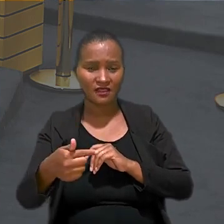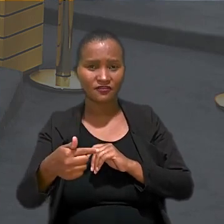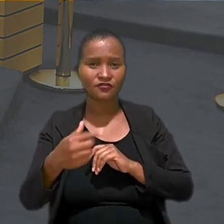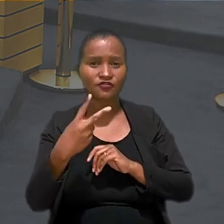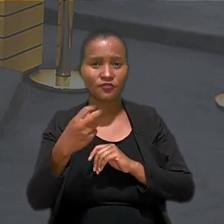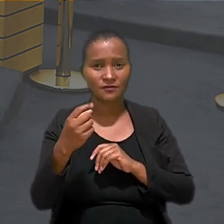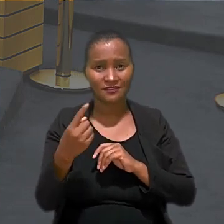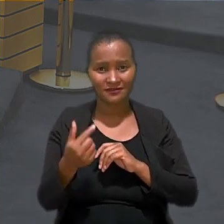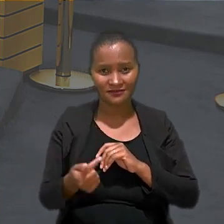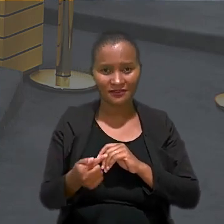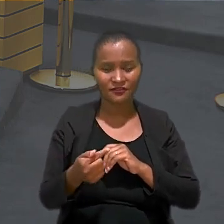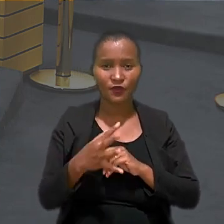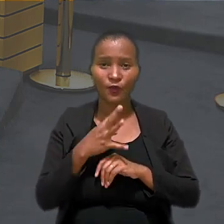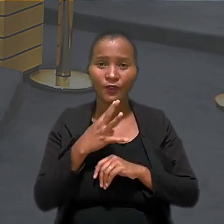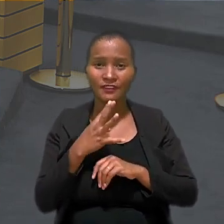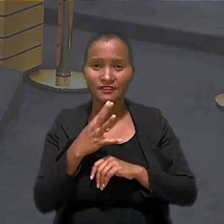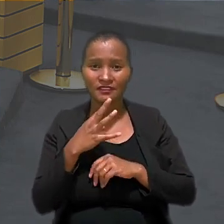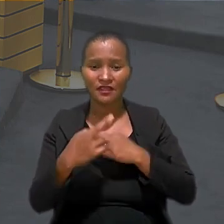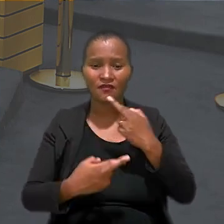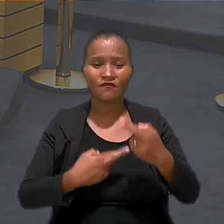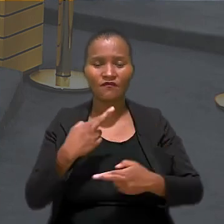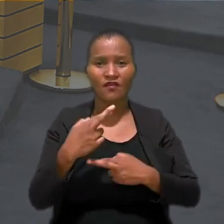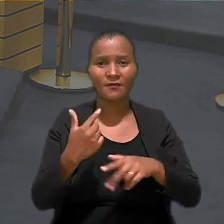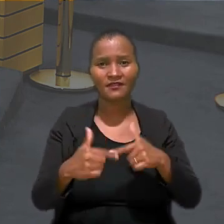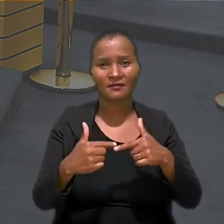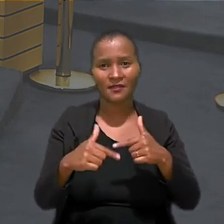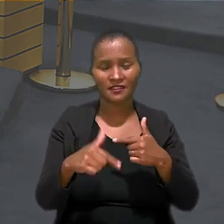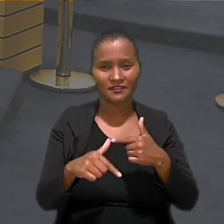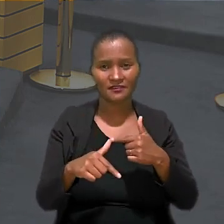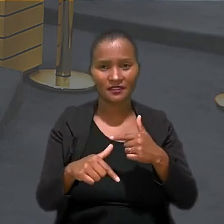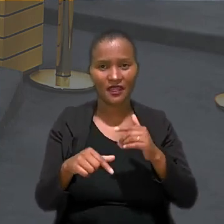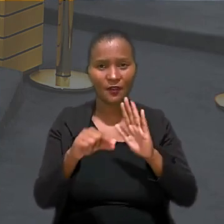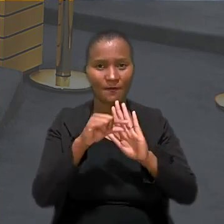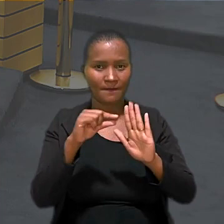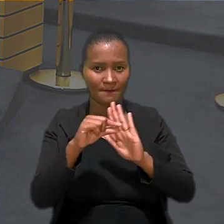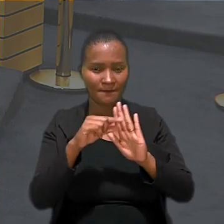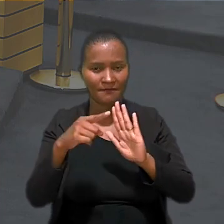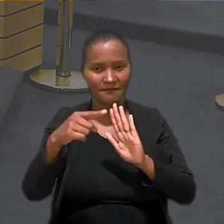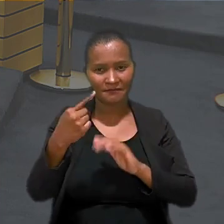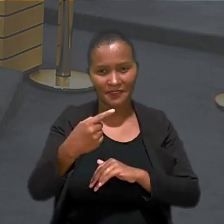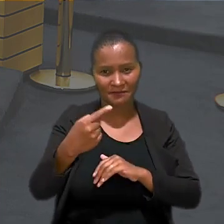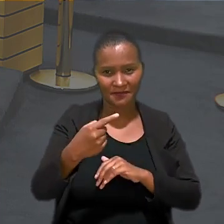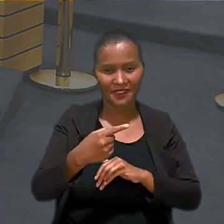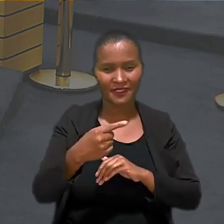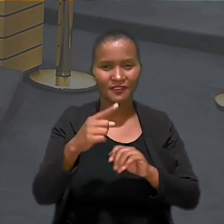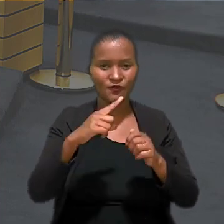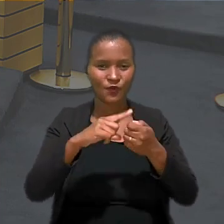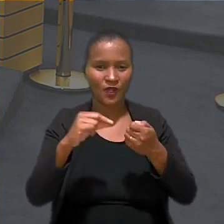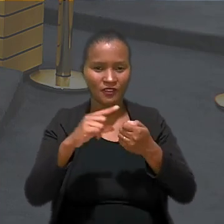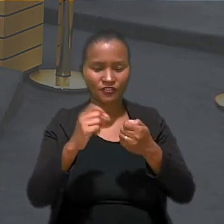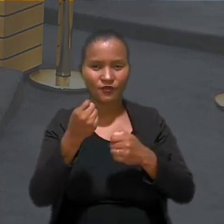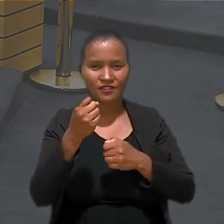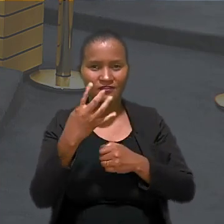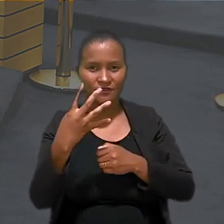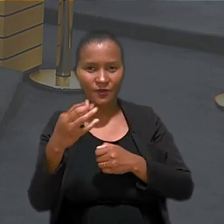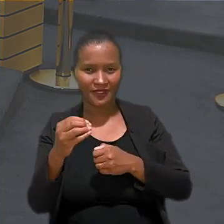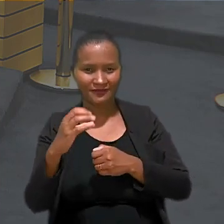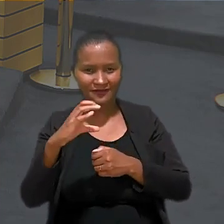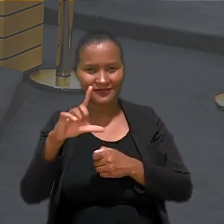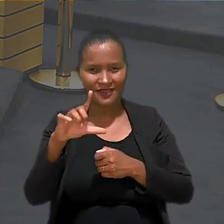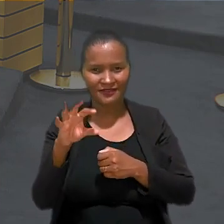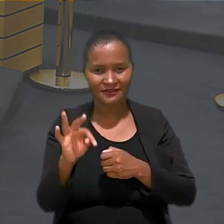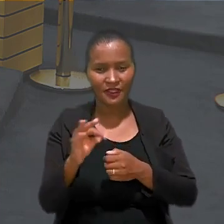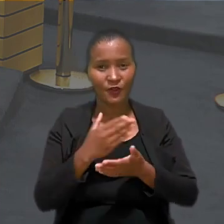13.467 de 2017, conhecida como Reforma Trabalhista. O parágrafo 1º do artigo 840 da